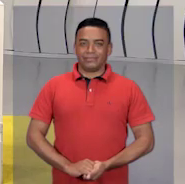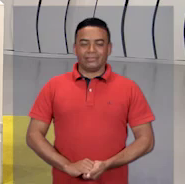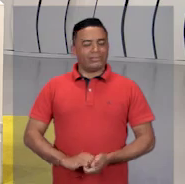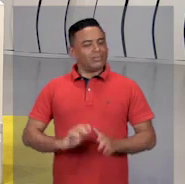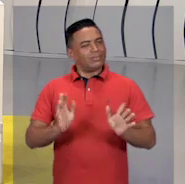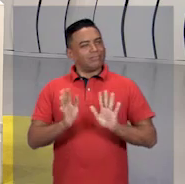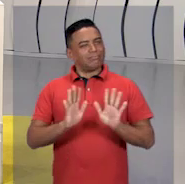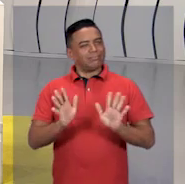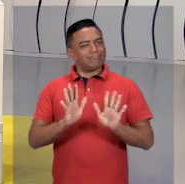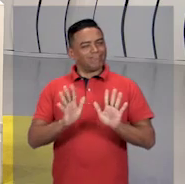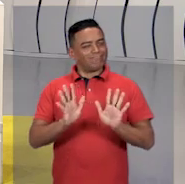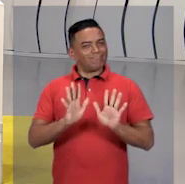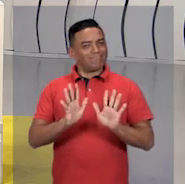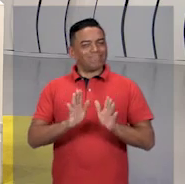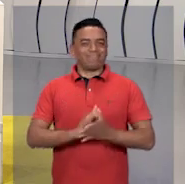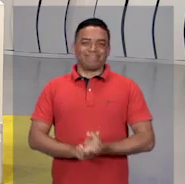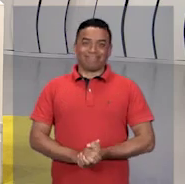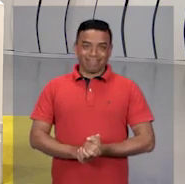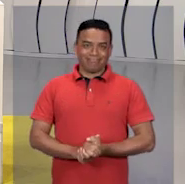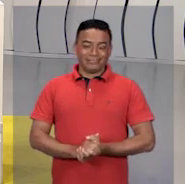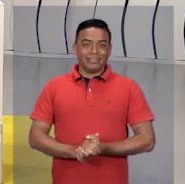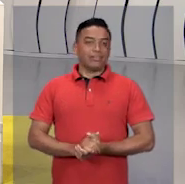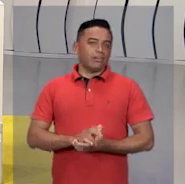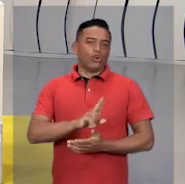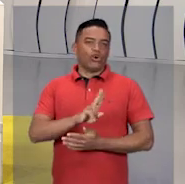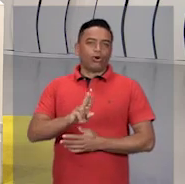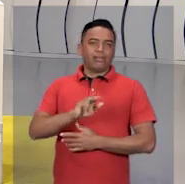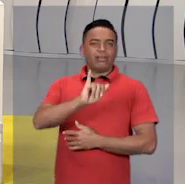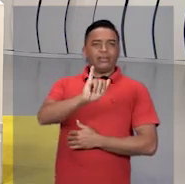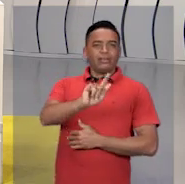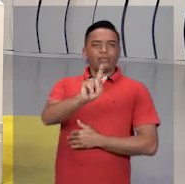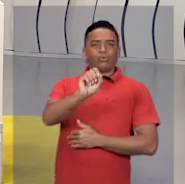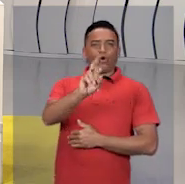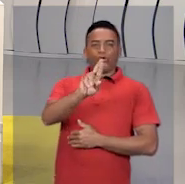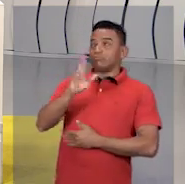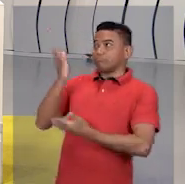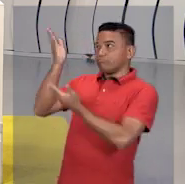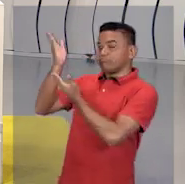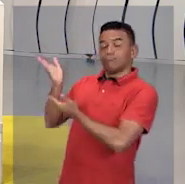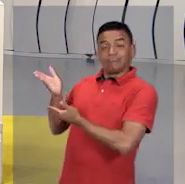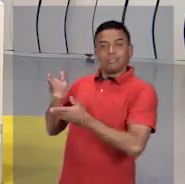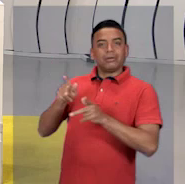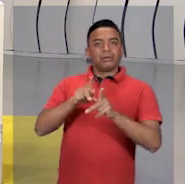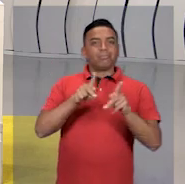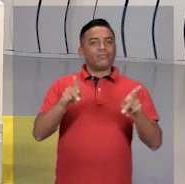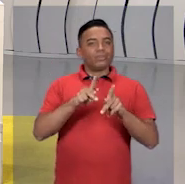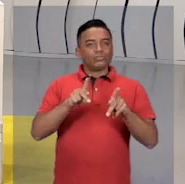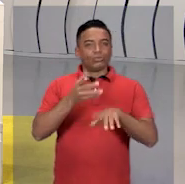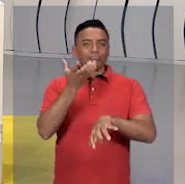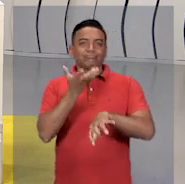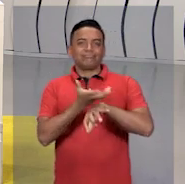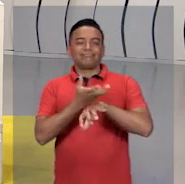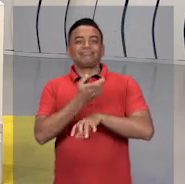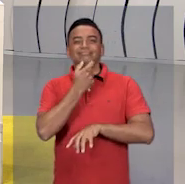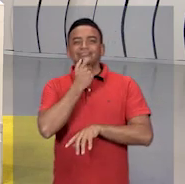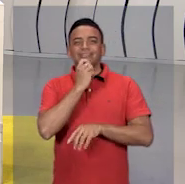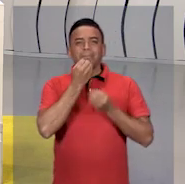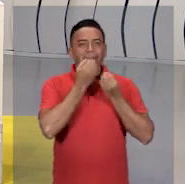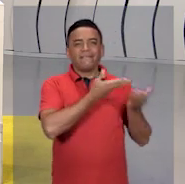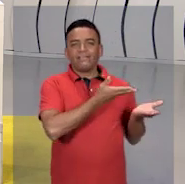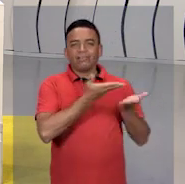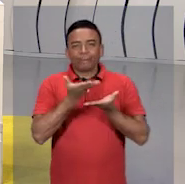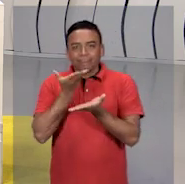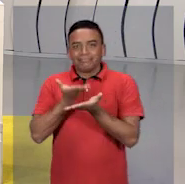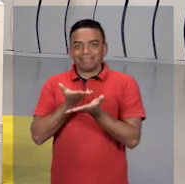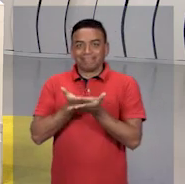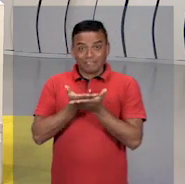Hello everyone! Olá! Eu sou Igor, your English teacher, o seu professor de inglês, e bem-vindo a mais uma aula. Hoje